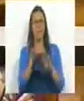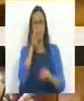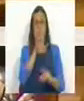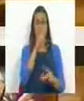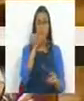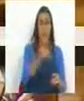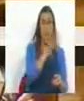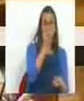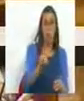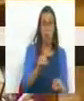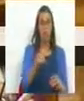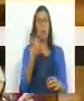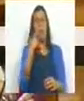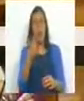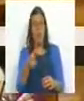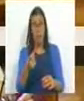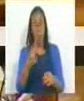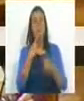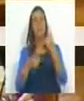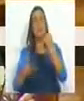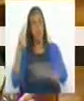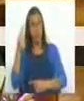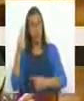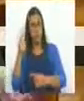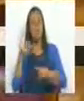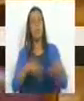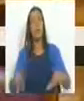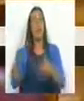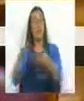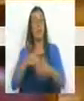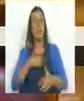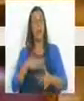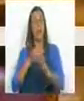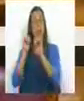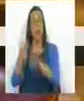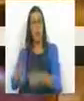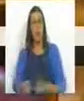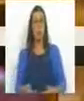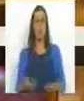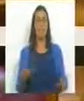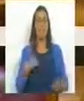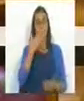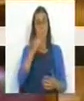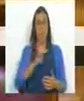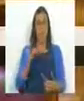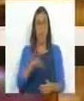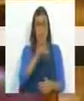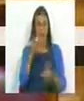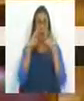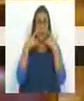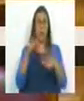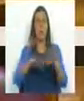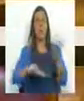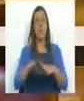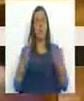casos errados, detetem-se, denunciem-se, encaminhem-se para as entidades corretas. Agora, o que me parece errado é aquilo que está